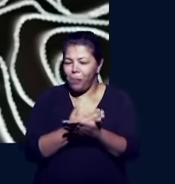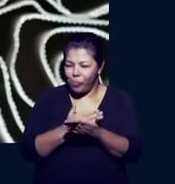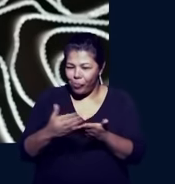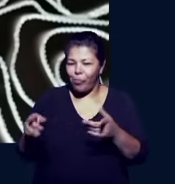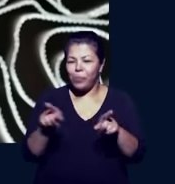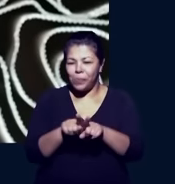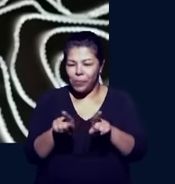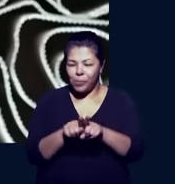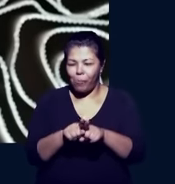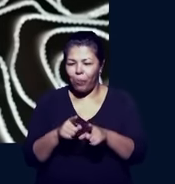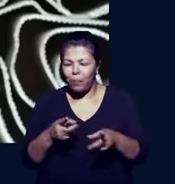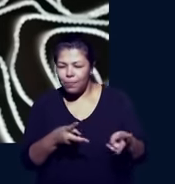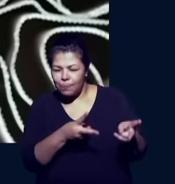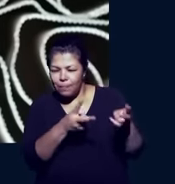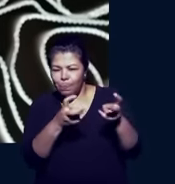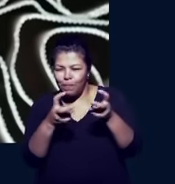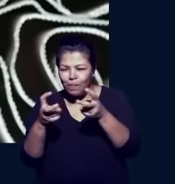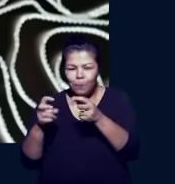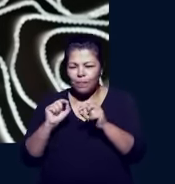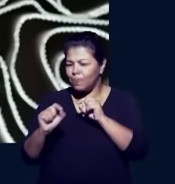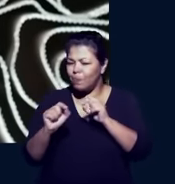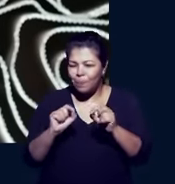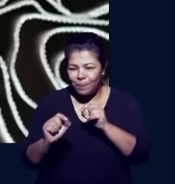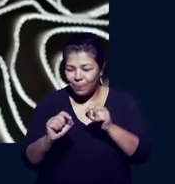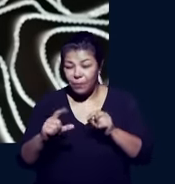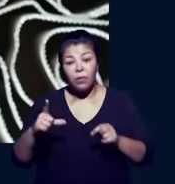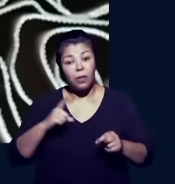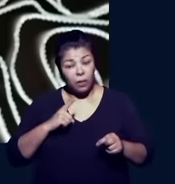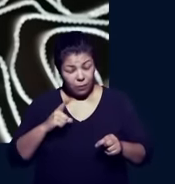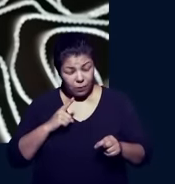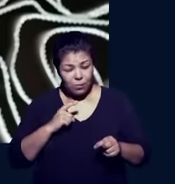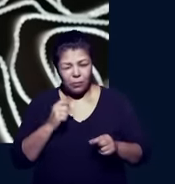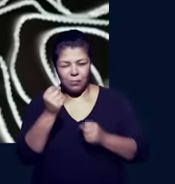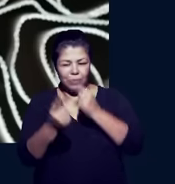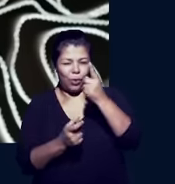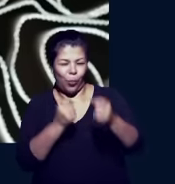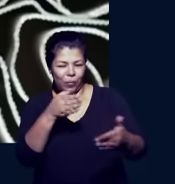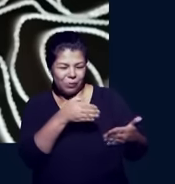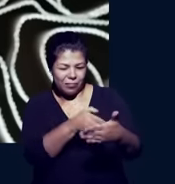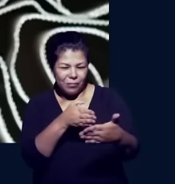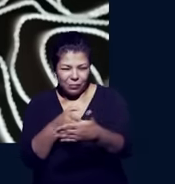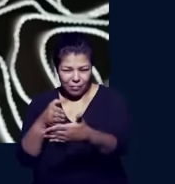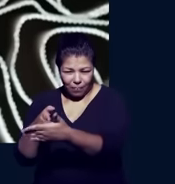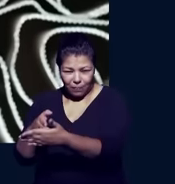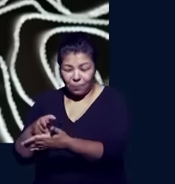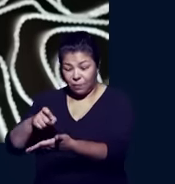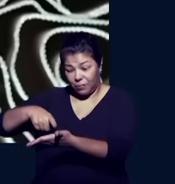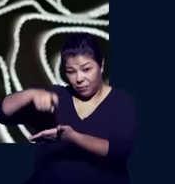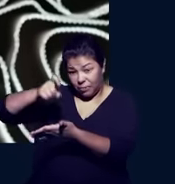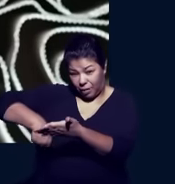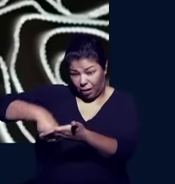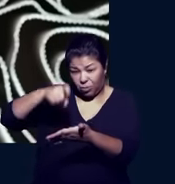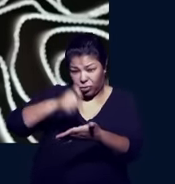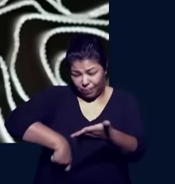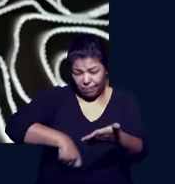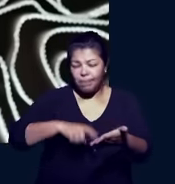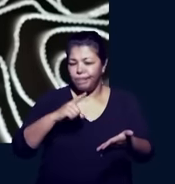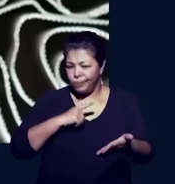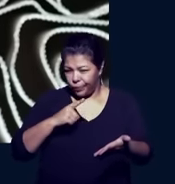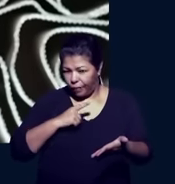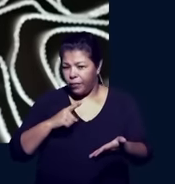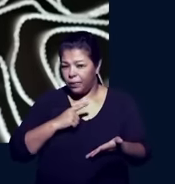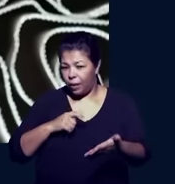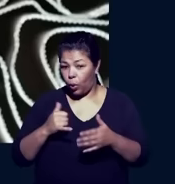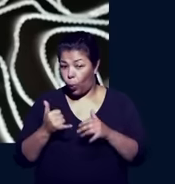ver Barreiras eh tarifárias e não tarifárias em relação a produtos feitos com energia suja o o Brasil não se não tá dentro